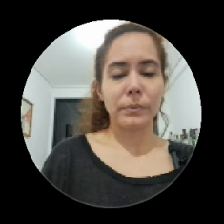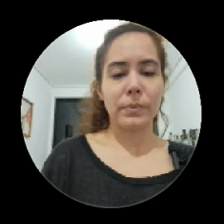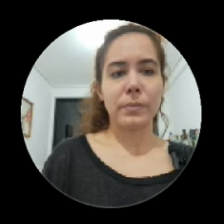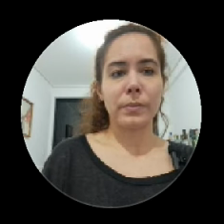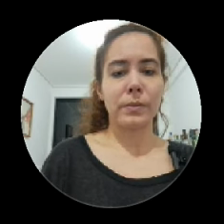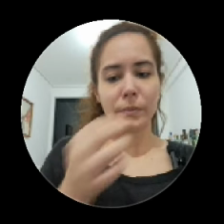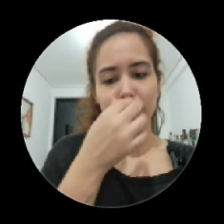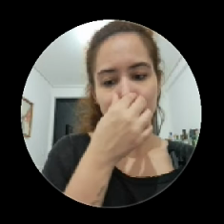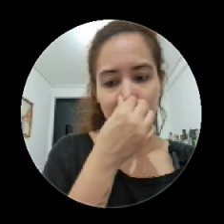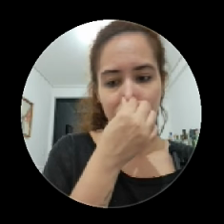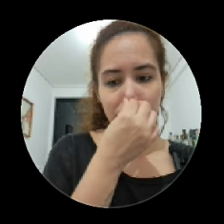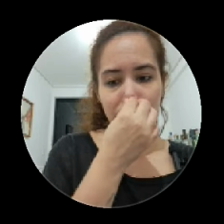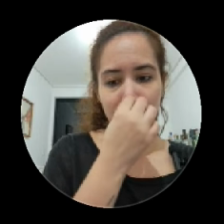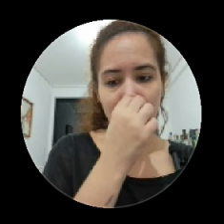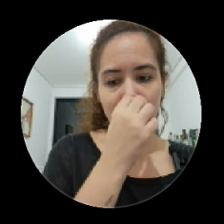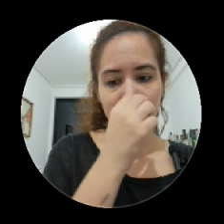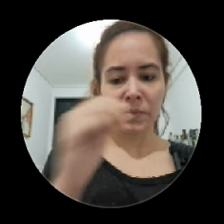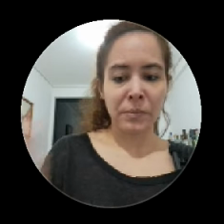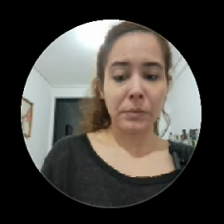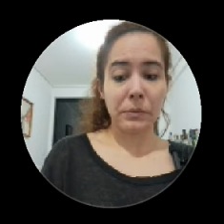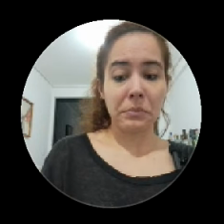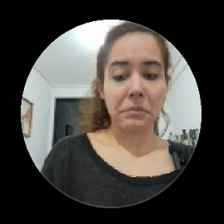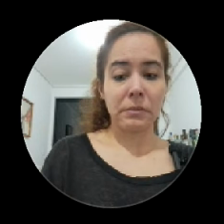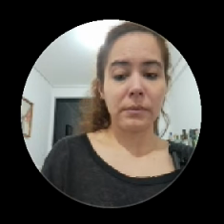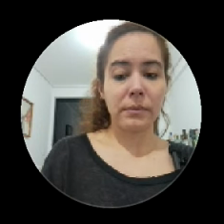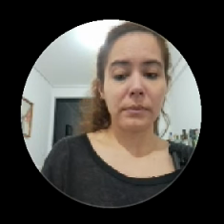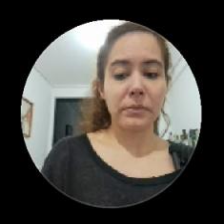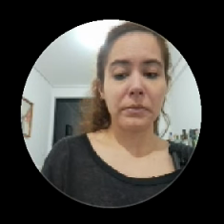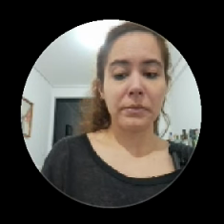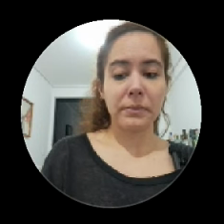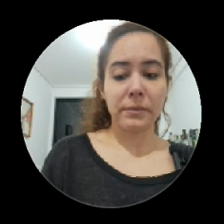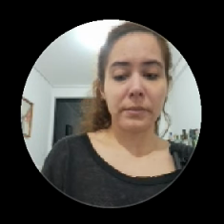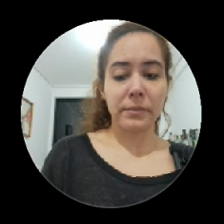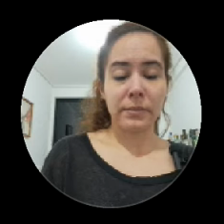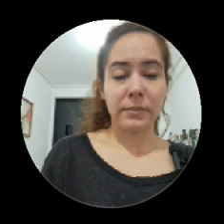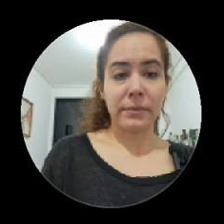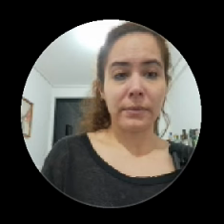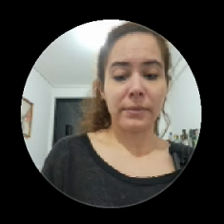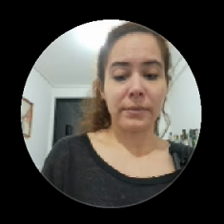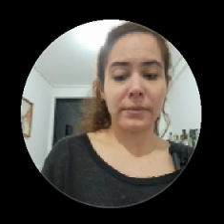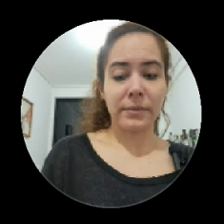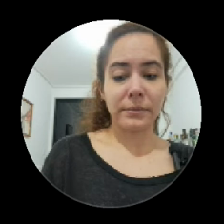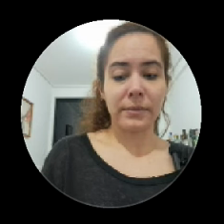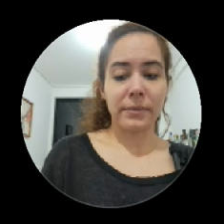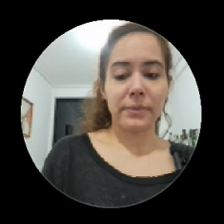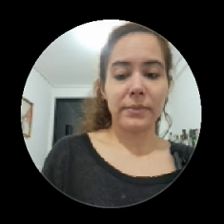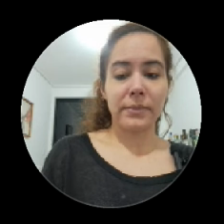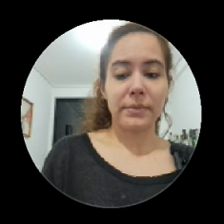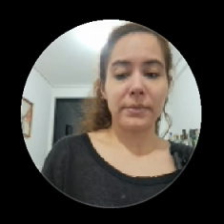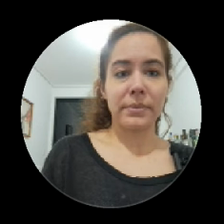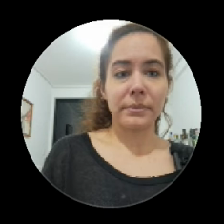tá me dando. Tá, a minha misofonia gritou aqui. Ai, minha misofonia. Como é que eu tô te emprestando?